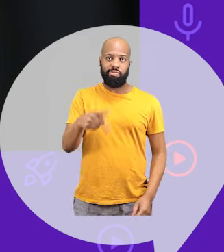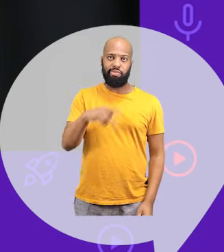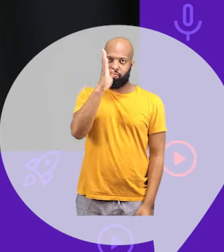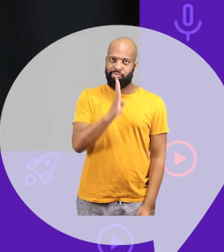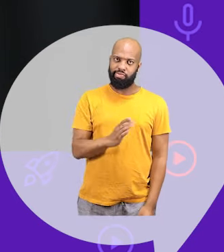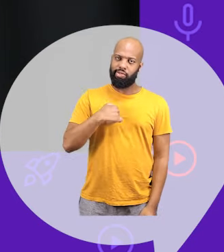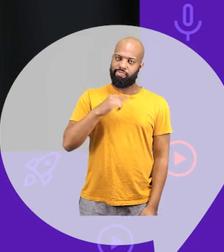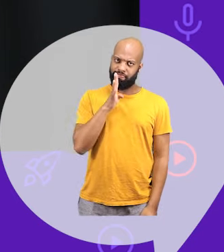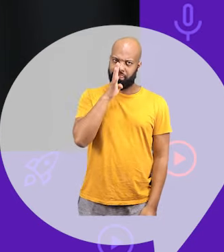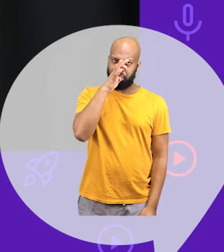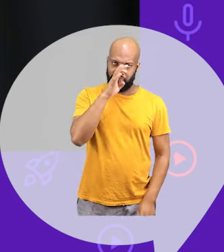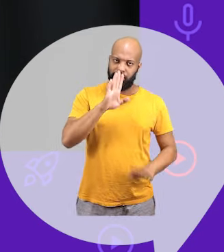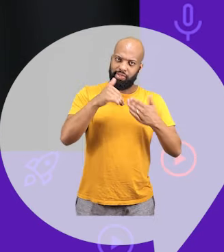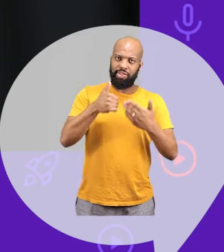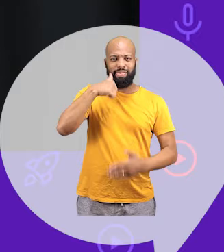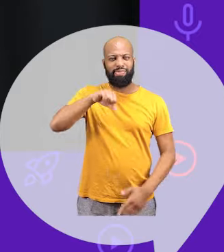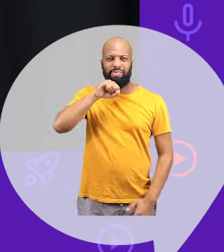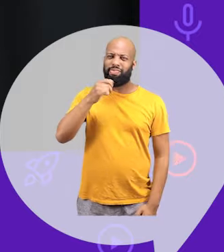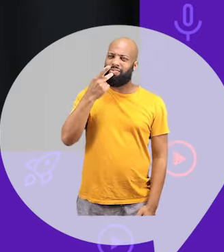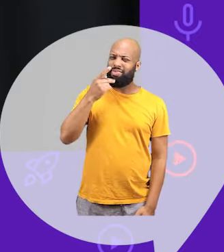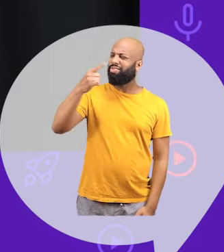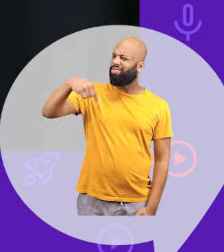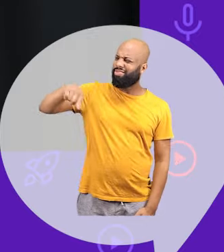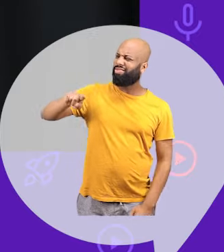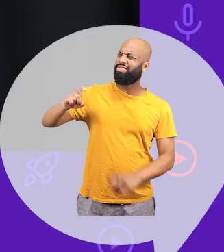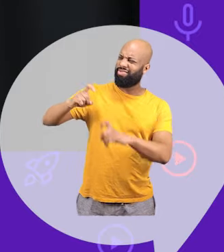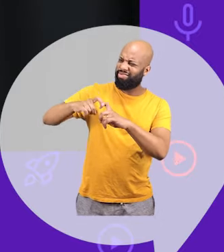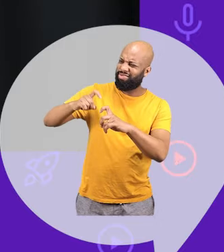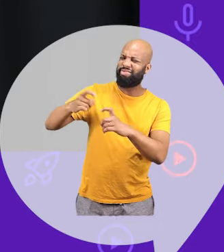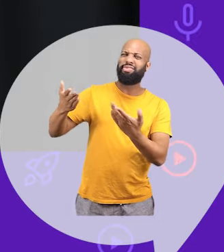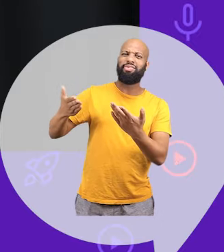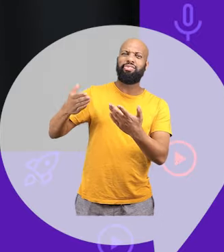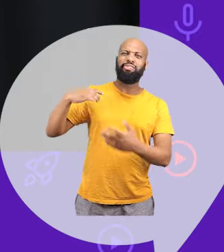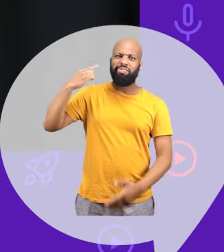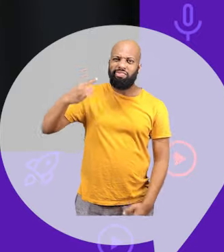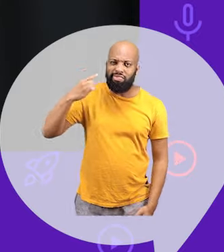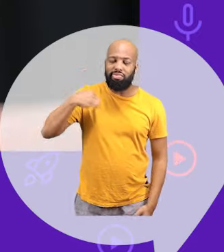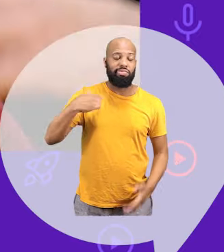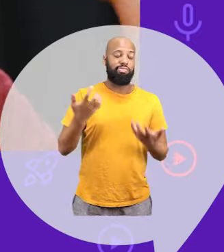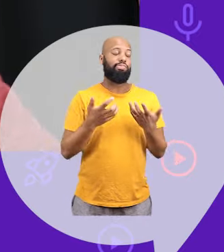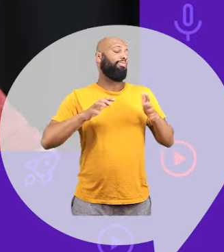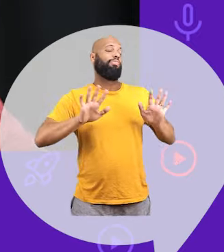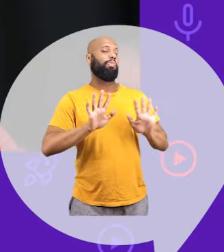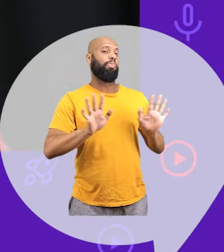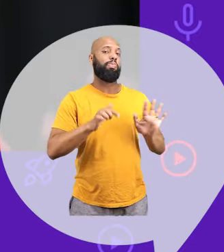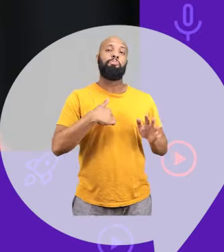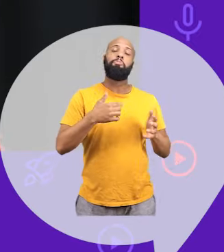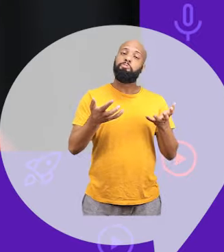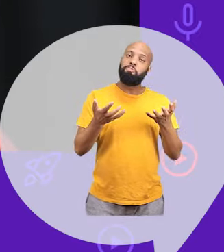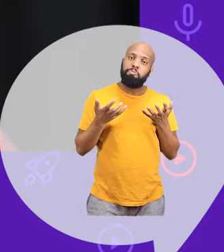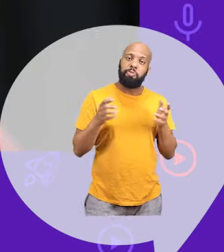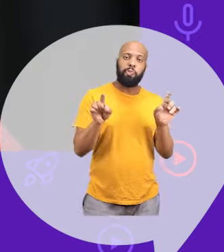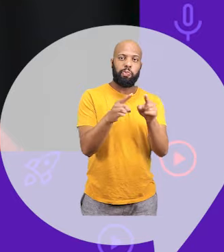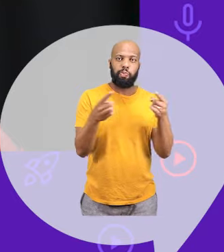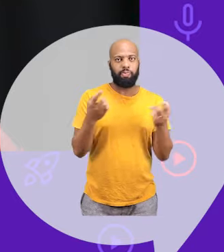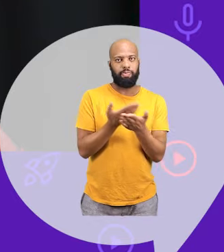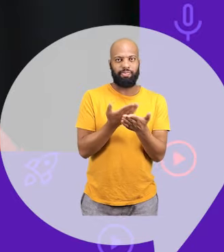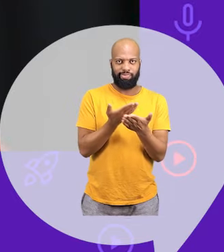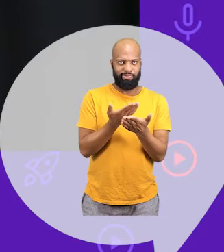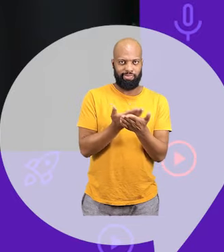só que eu sou meio determinada e também eu sou um pouquinho teimosa Então minha mãe falava não vai fazer uma medicina vai fazer um direito aí eu falei